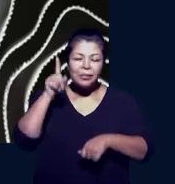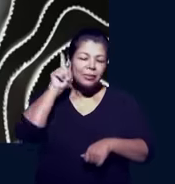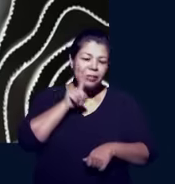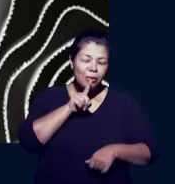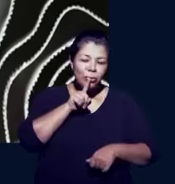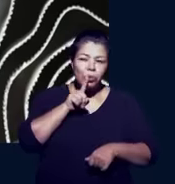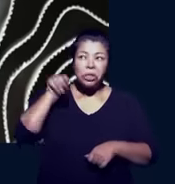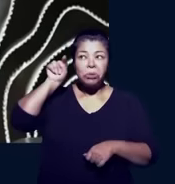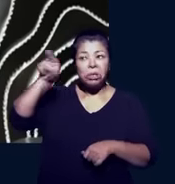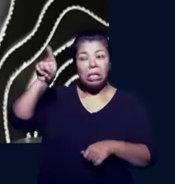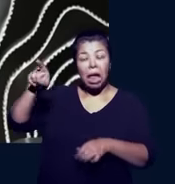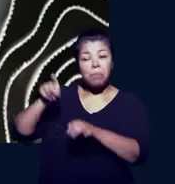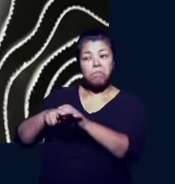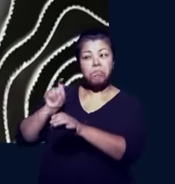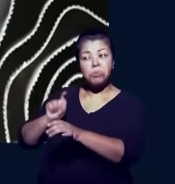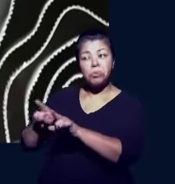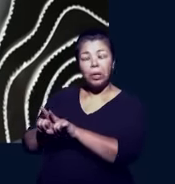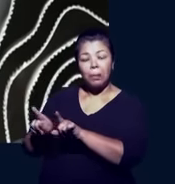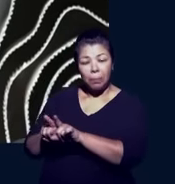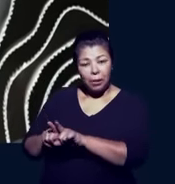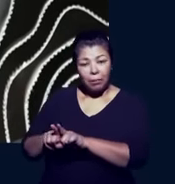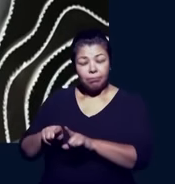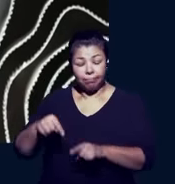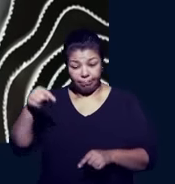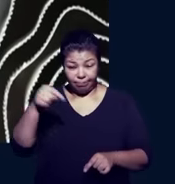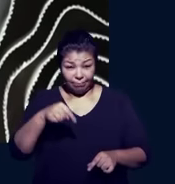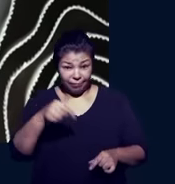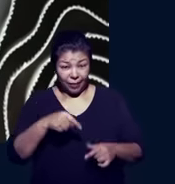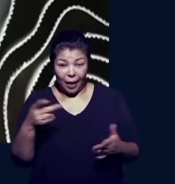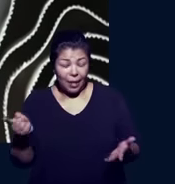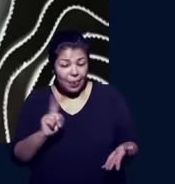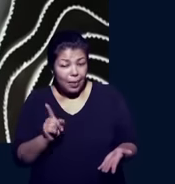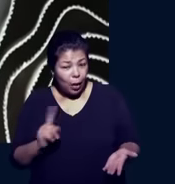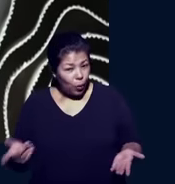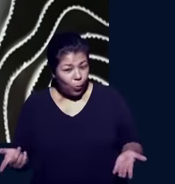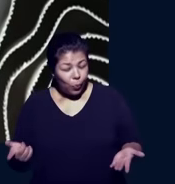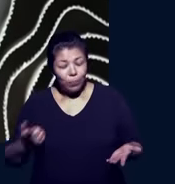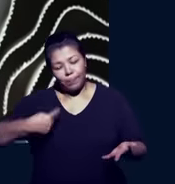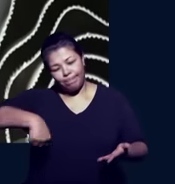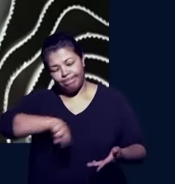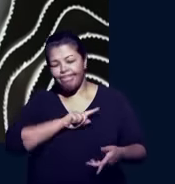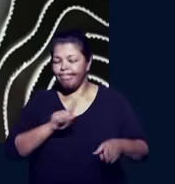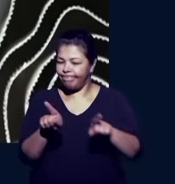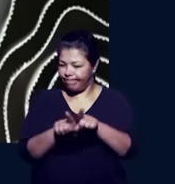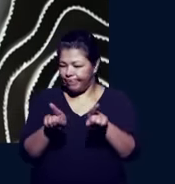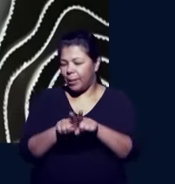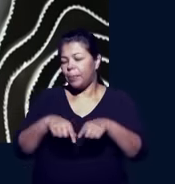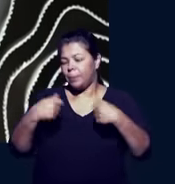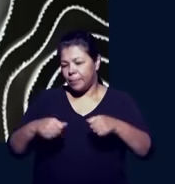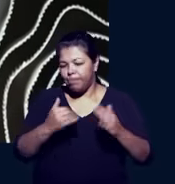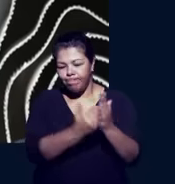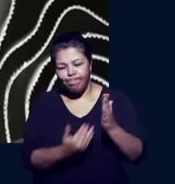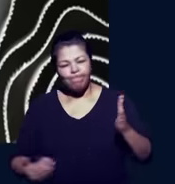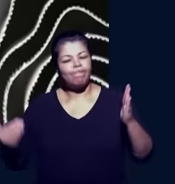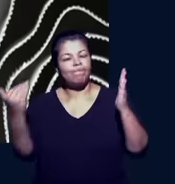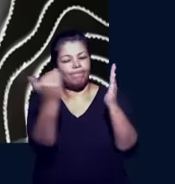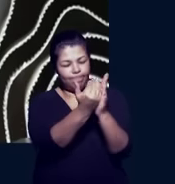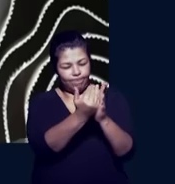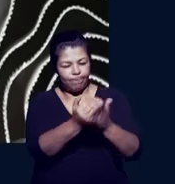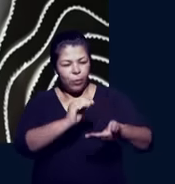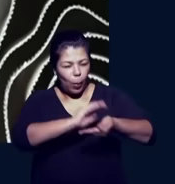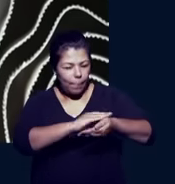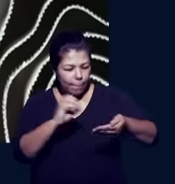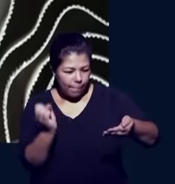e nos Estados Unidos não e tem um ponto que a gente discute também bastante que é a questão do excesso de poupança que de fato todos os países